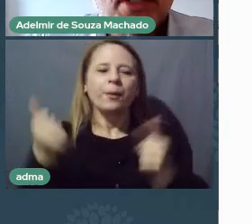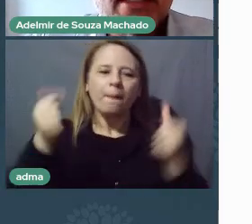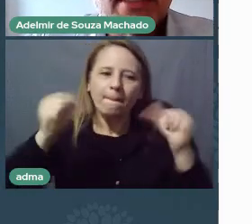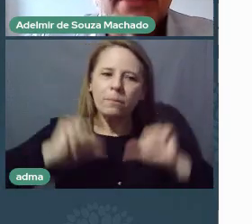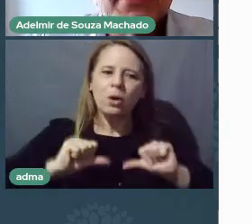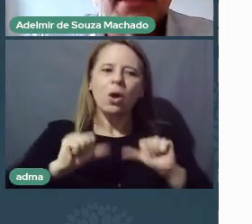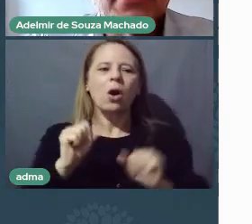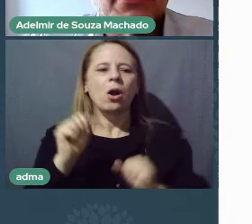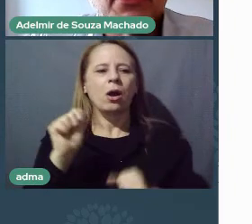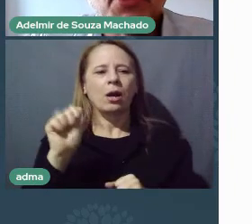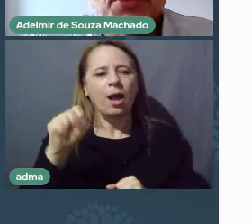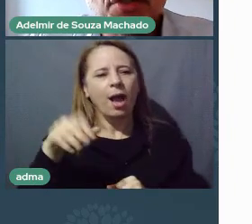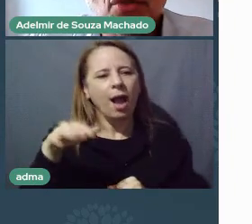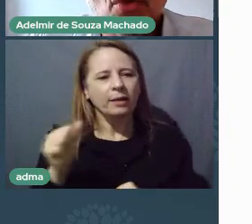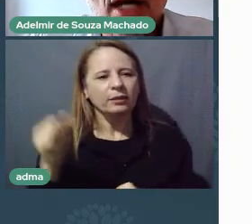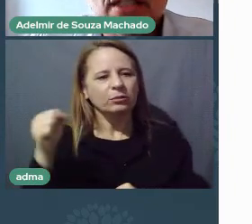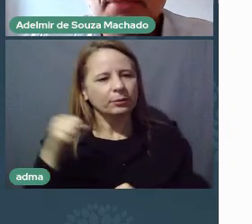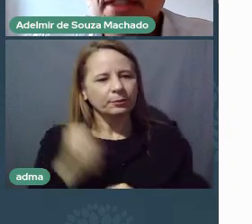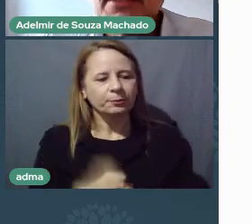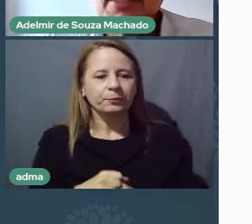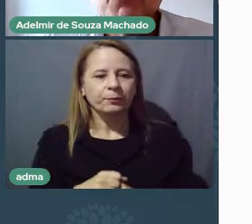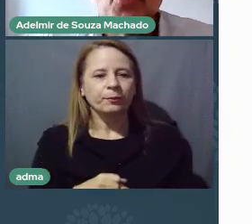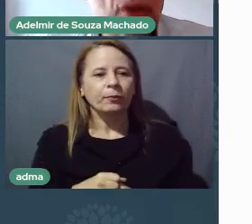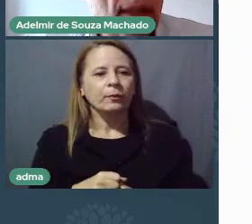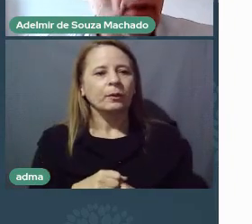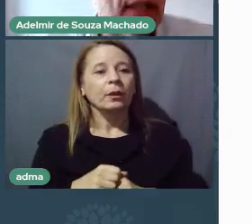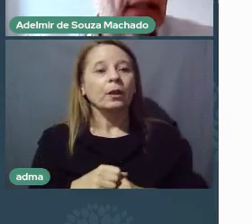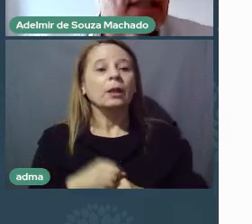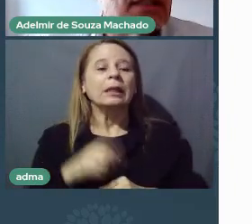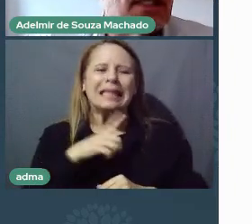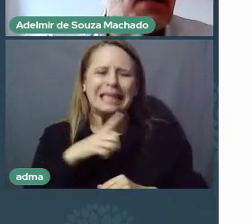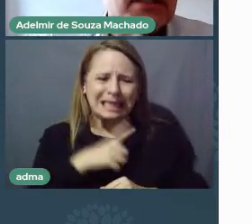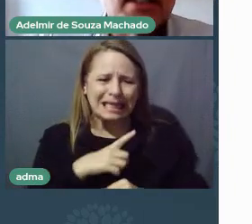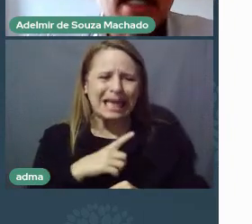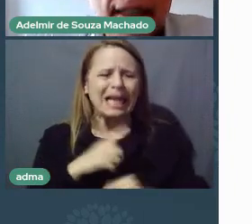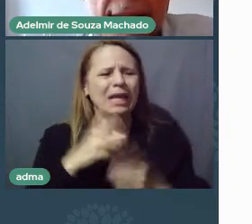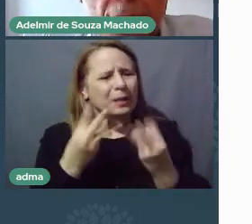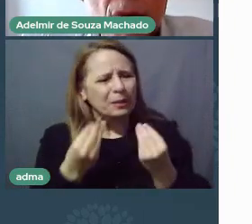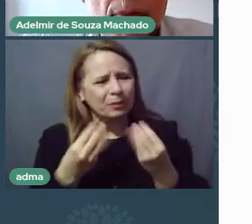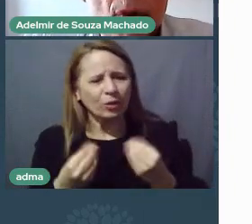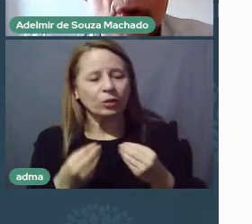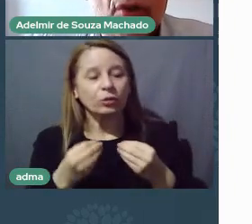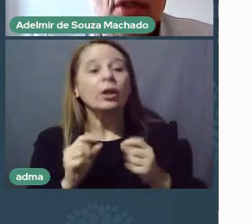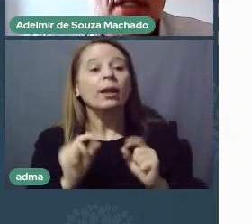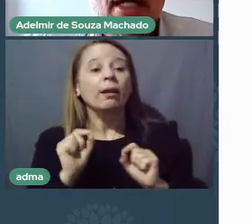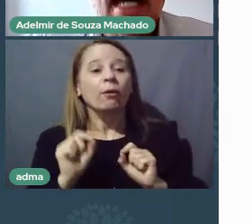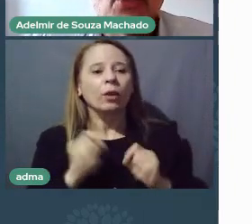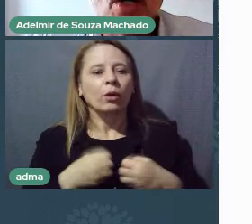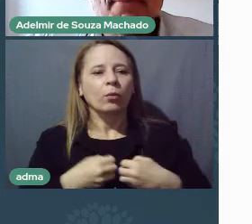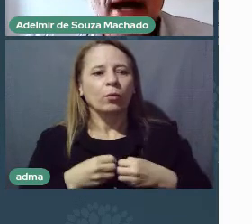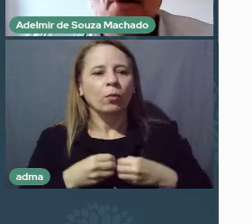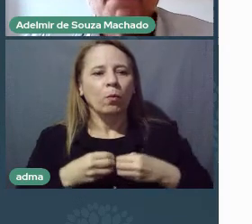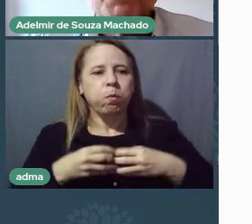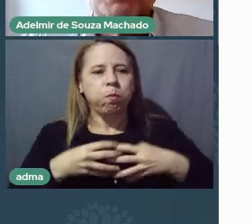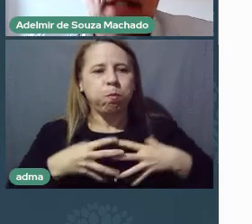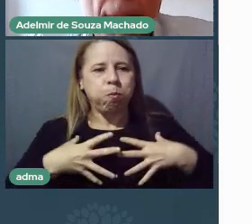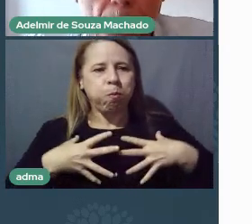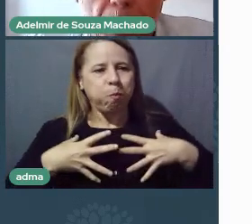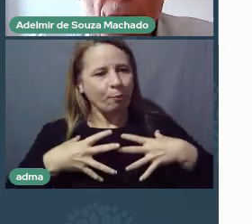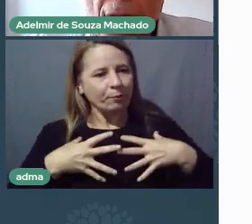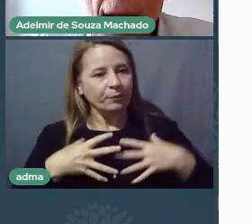As bronquiectasias no indivíduo com asma tem muita bronquiectasia, que é uma dilatação do brônquio